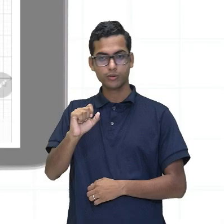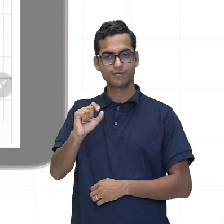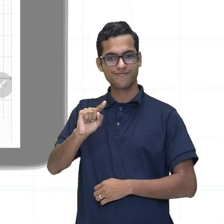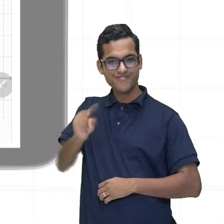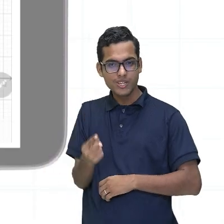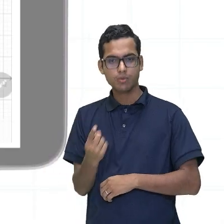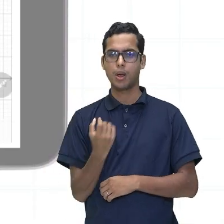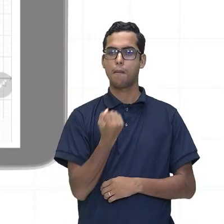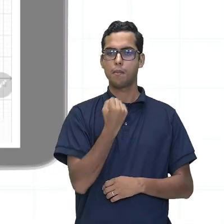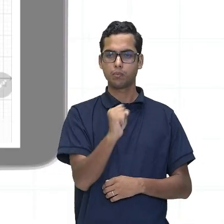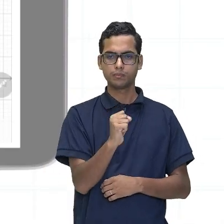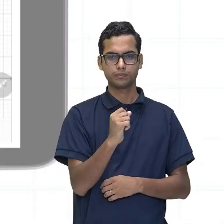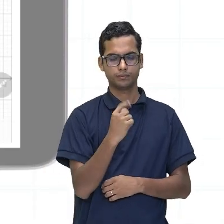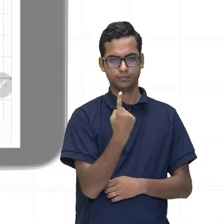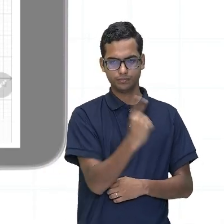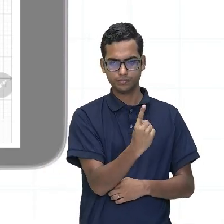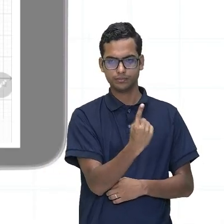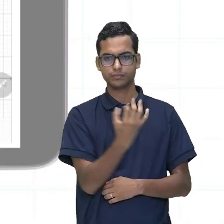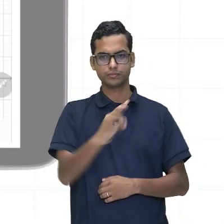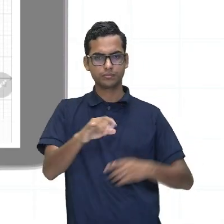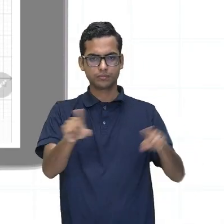medidas? A gente soma. Ó,